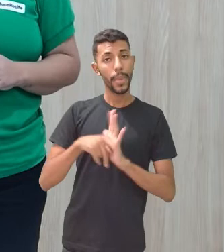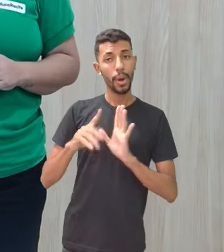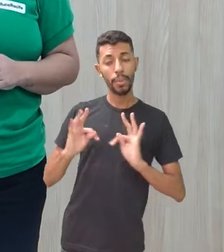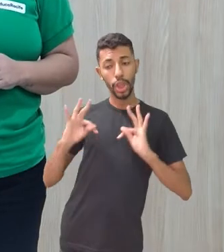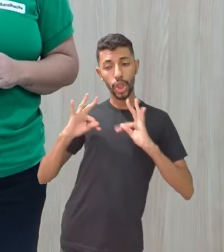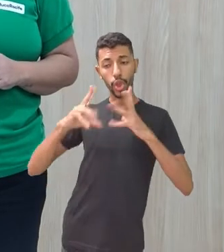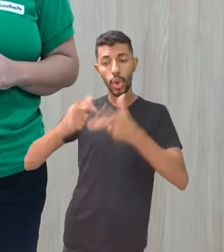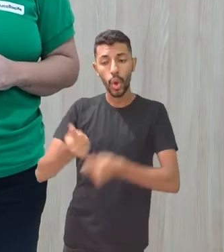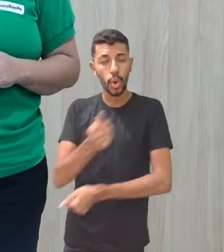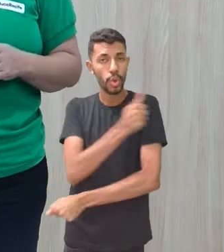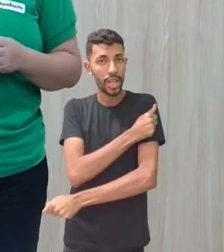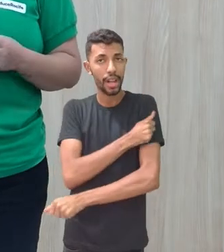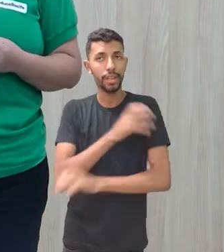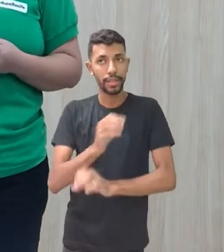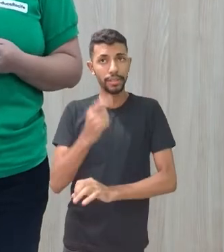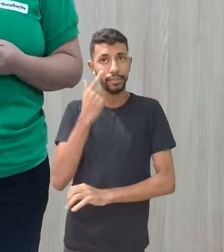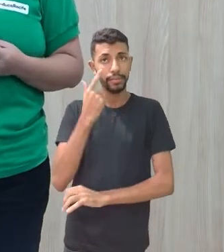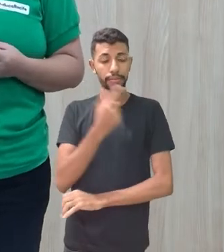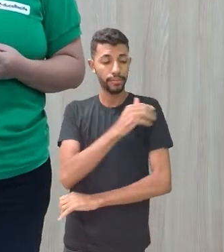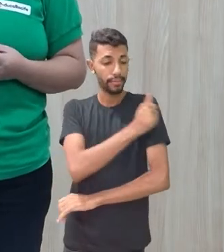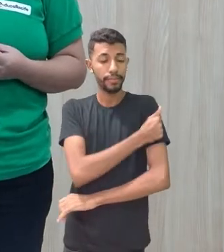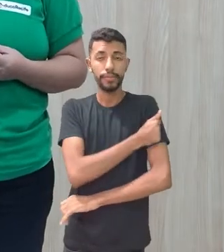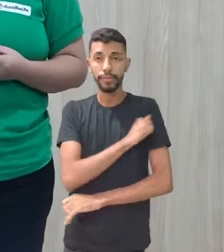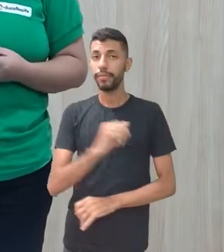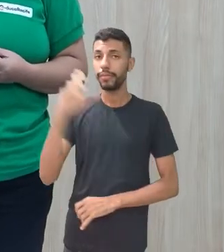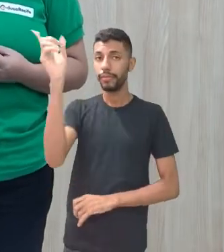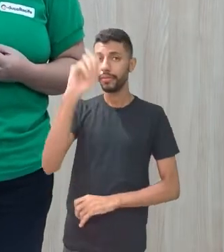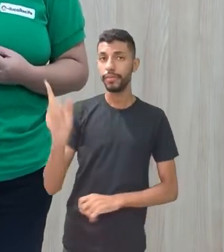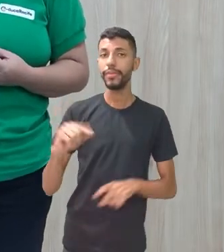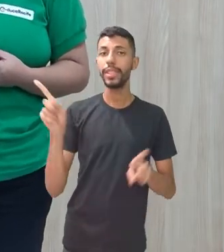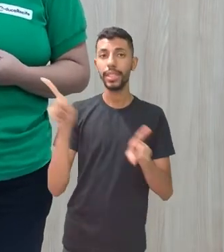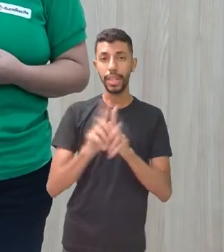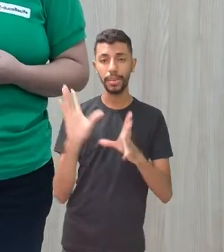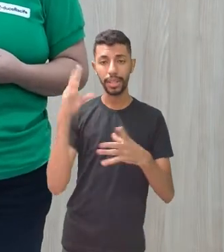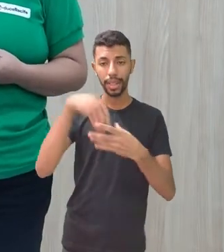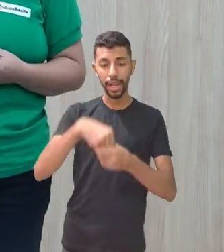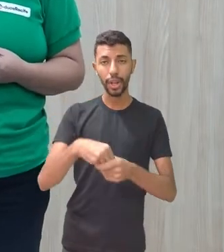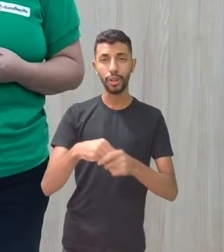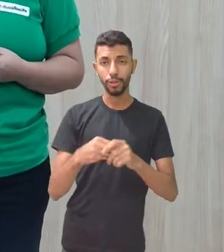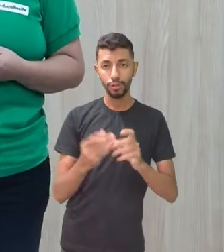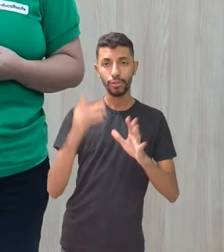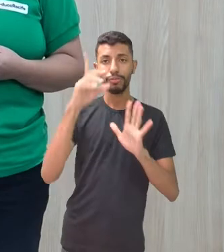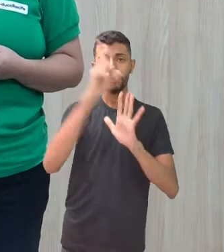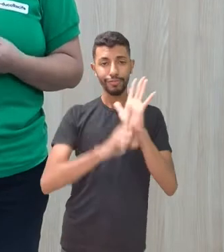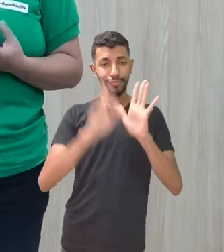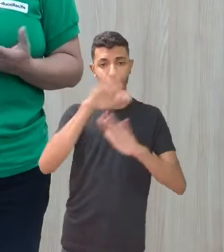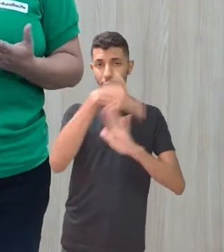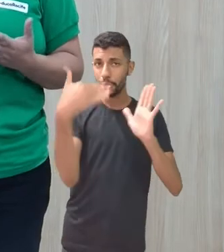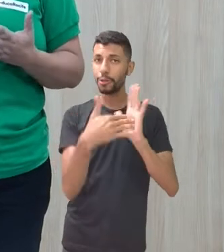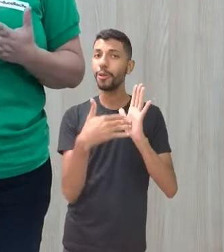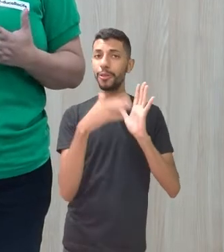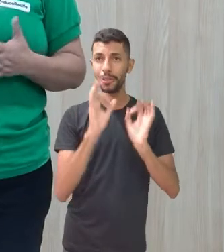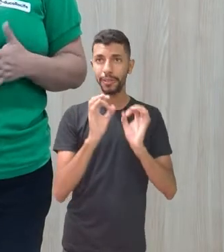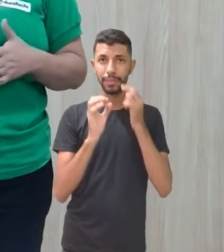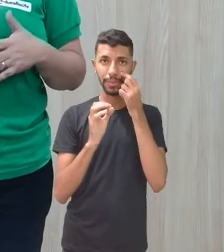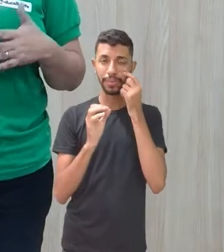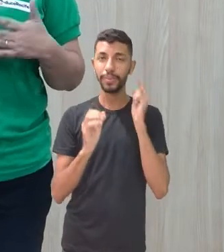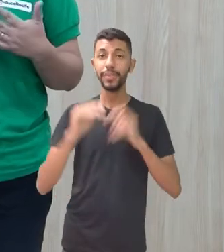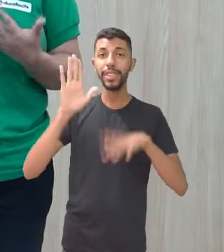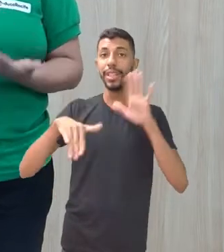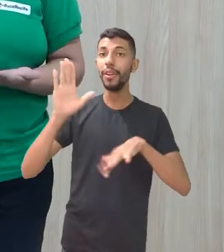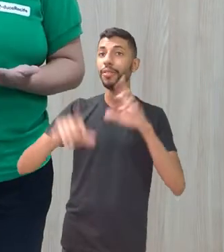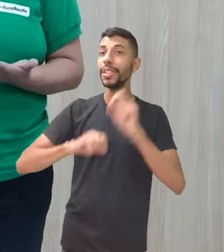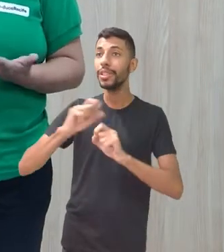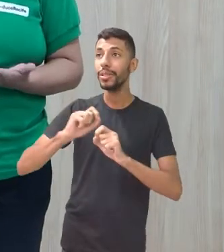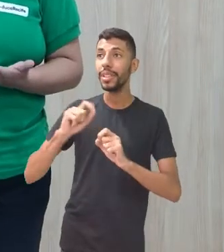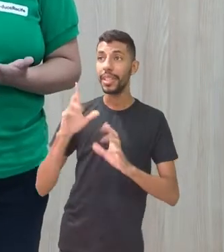com deficiência também estão ali inseridos em todos aqueles direitos. Talvez até